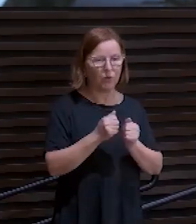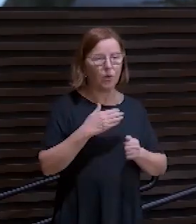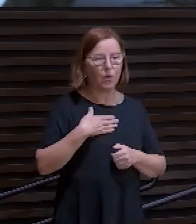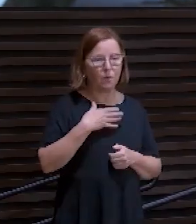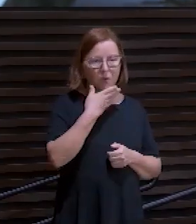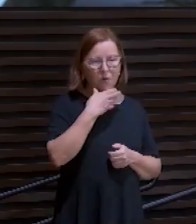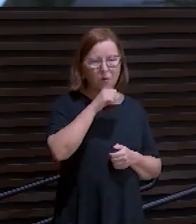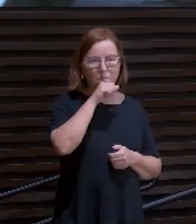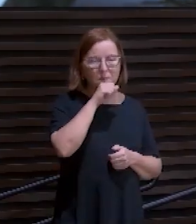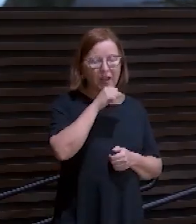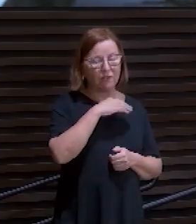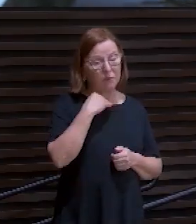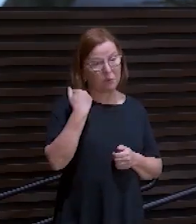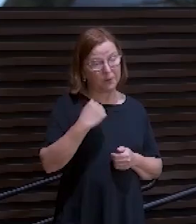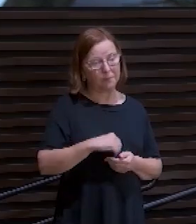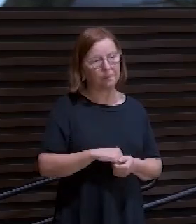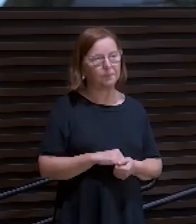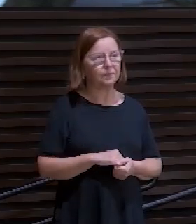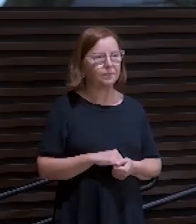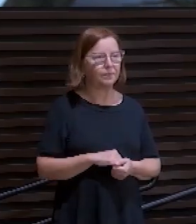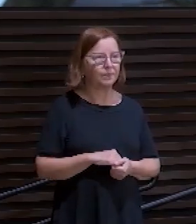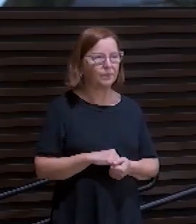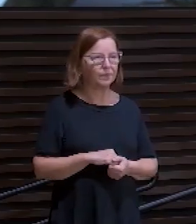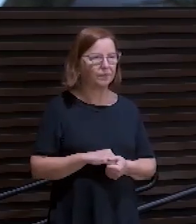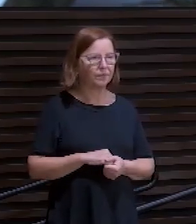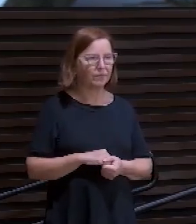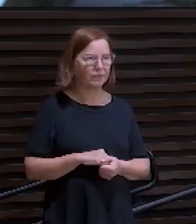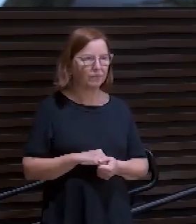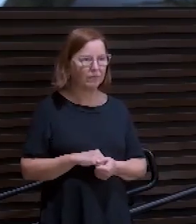Mas eu tenho uma proposta. Um de nós vai ficar no lugar dele.